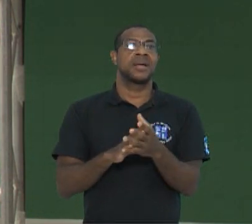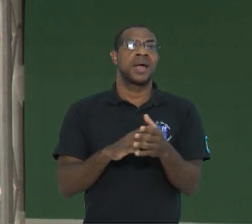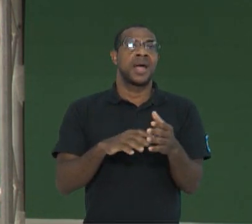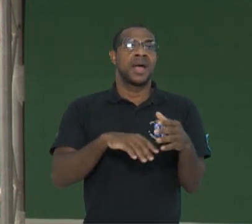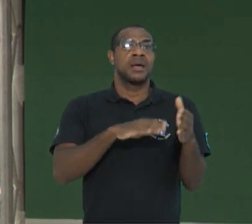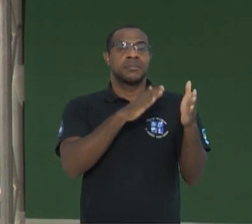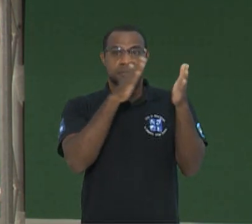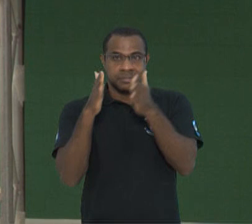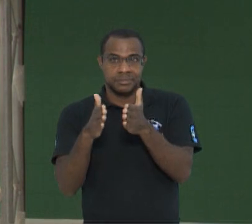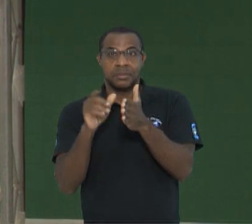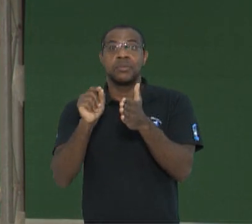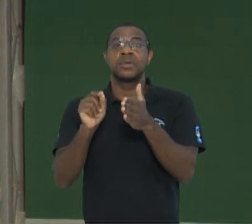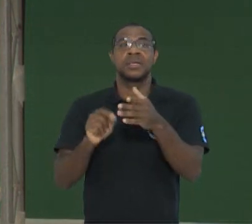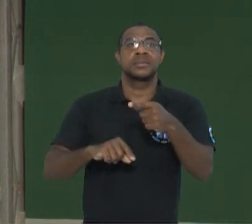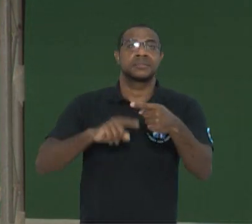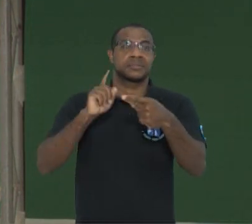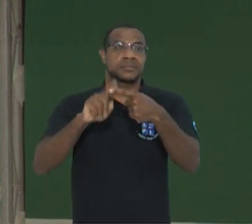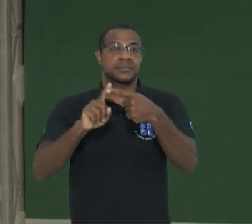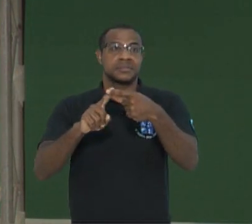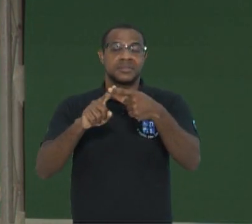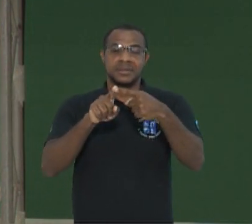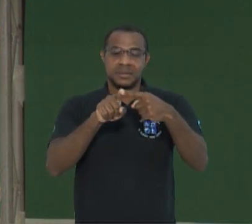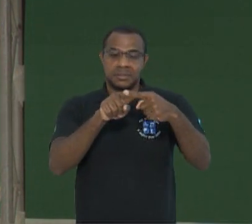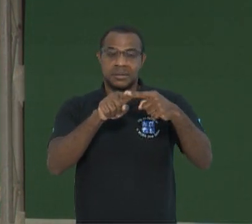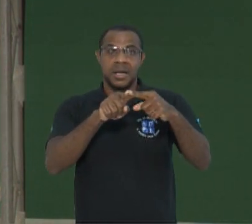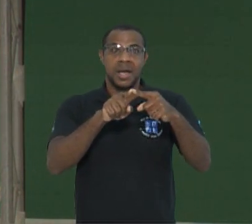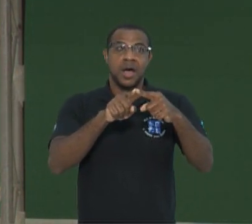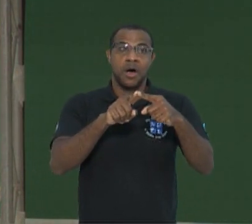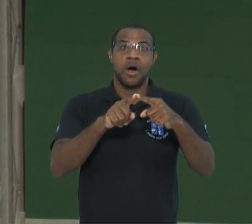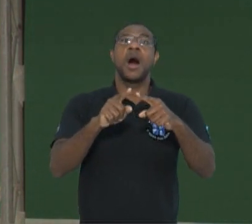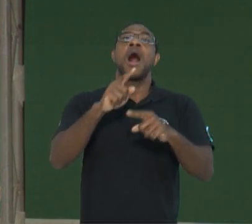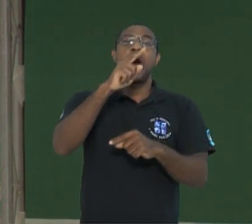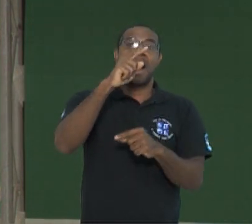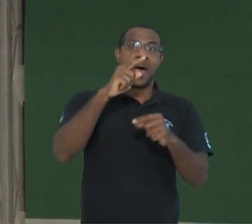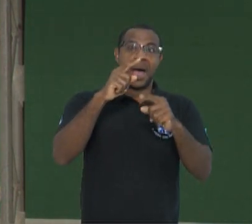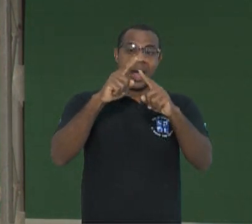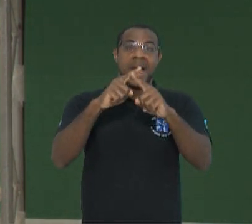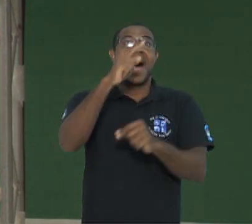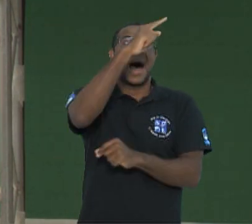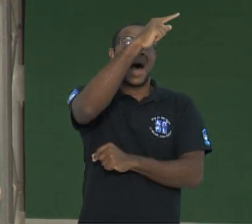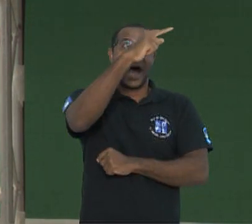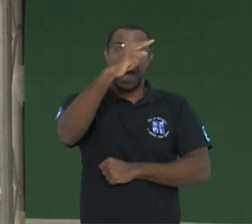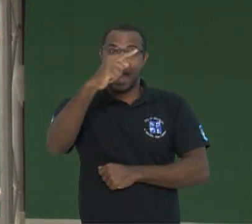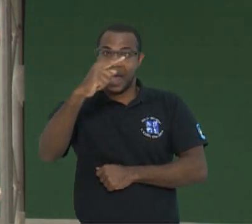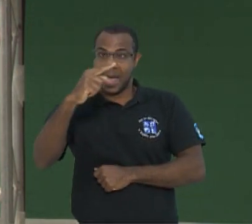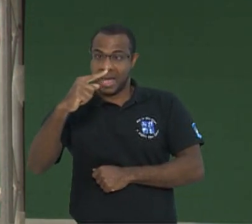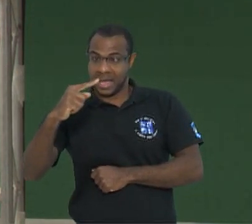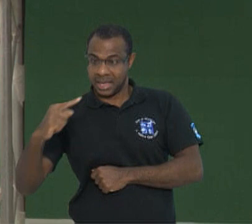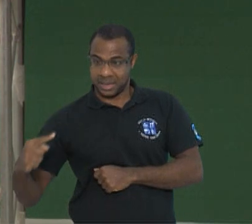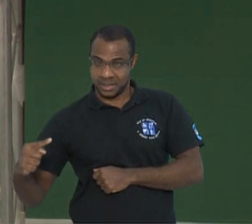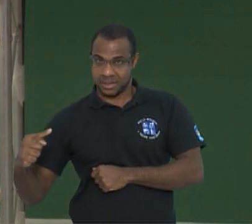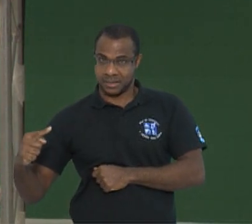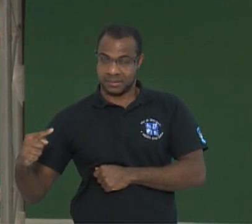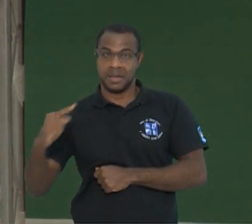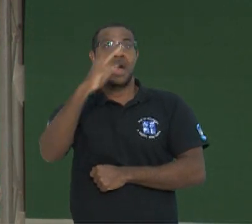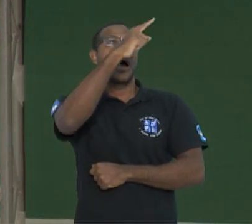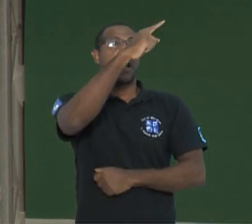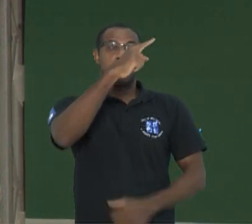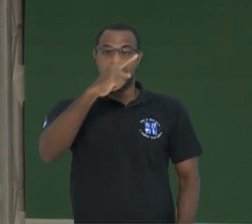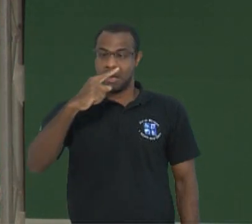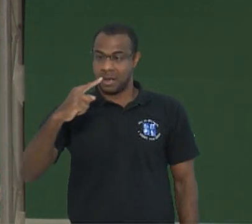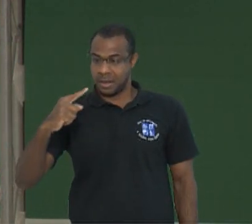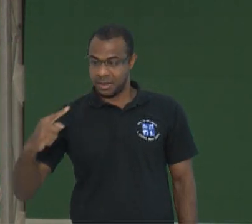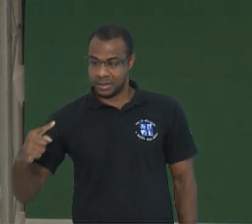reta positiva, ela tem inclinação para a direita no gráfico e a reta negativa, ela tem